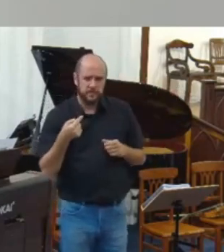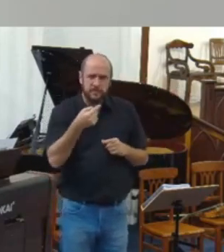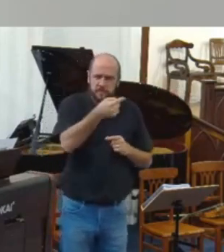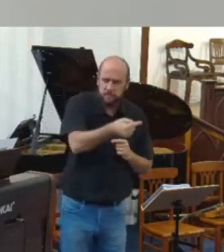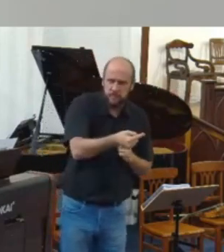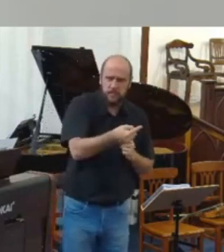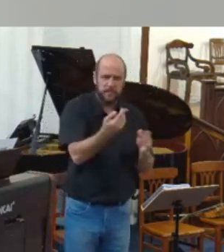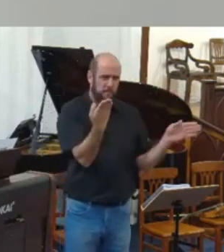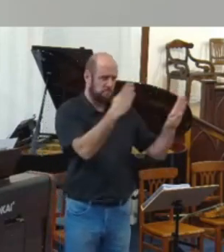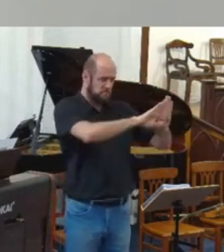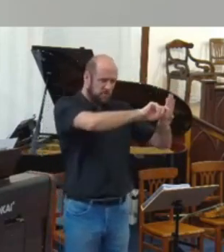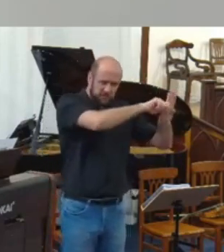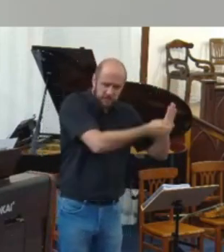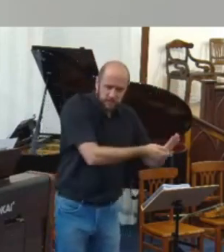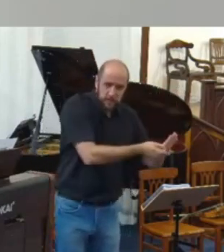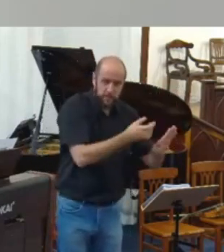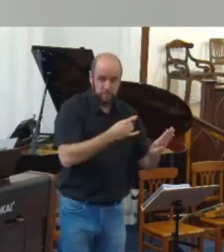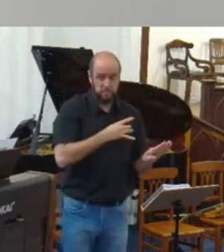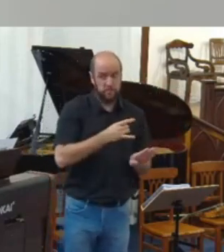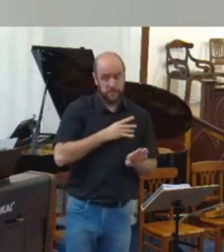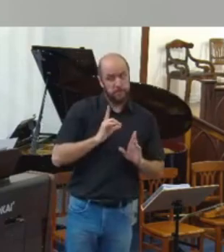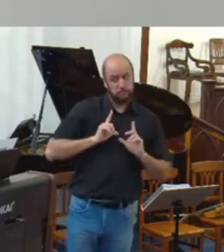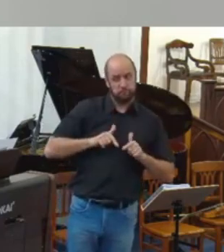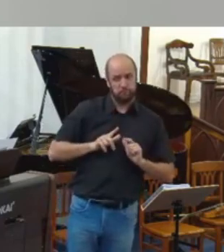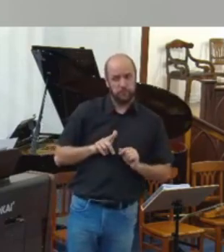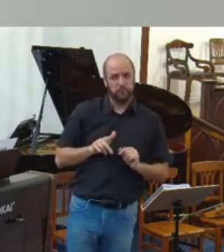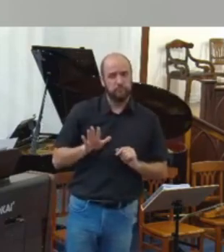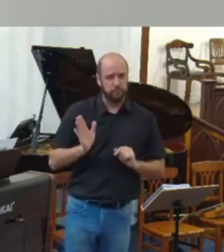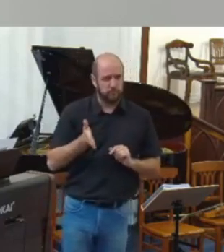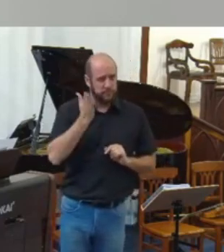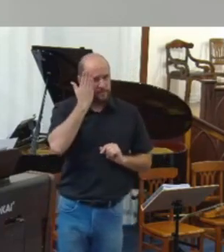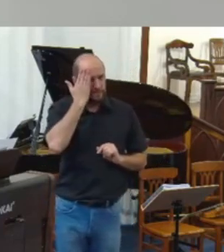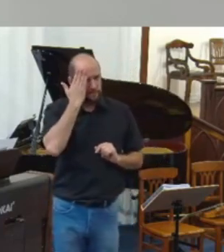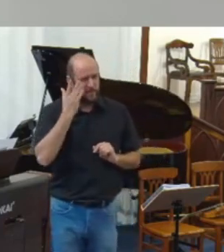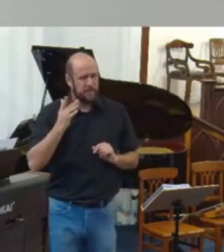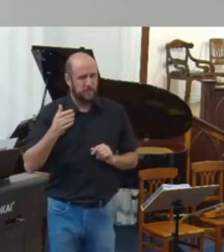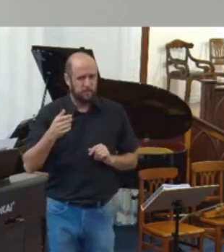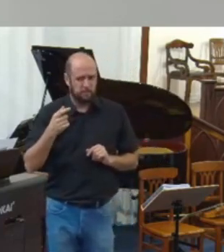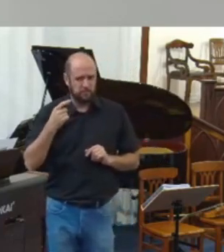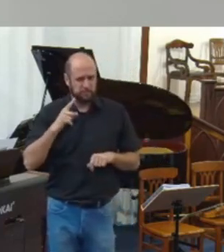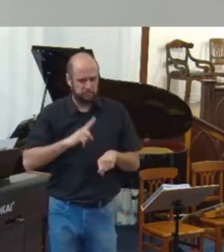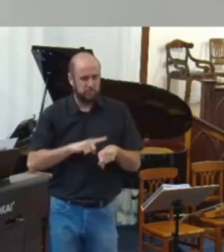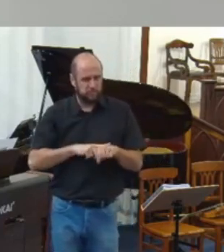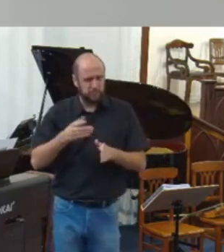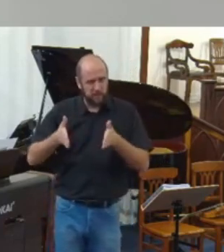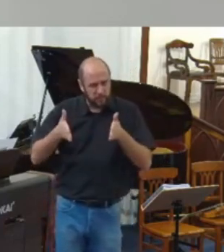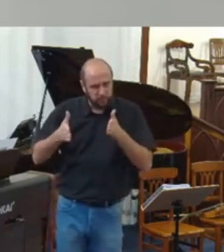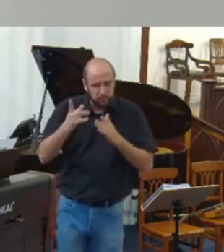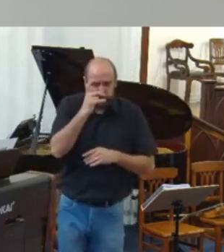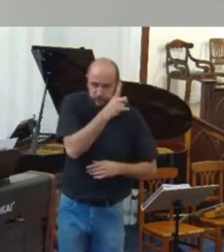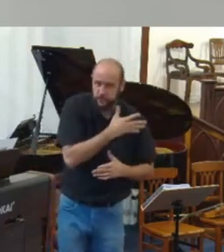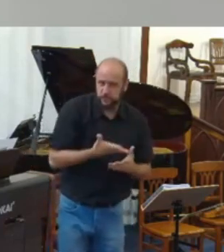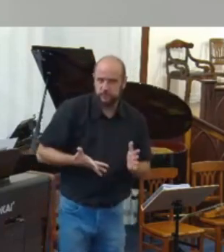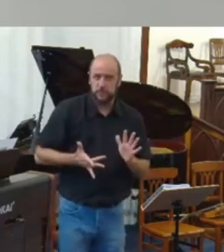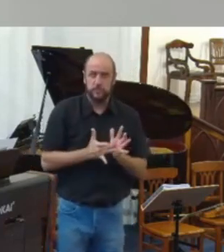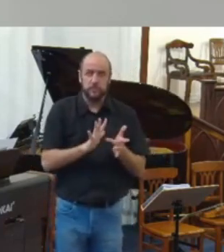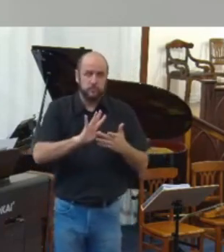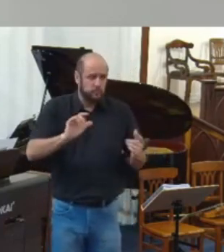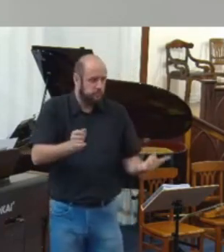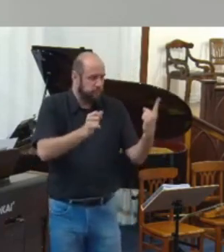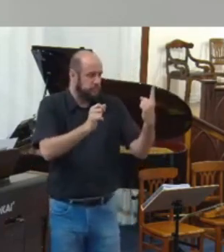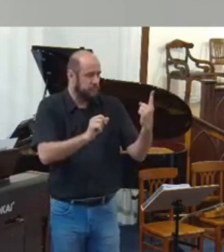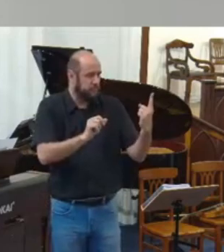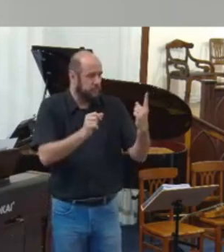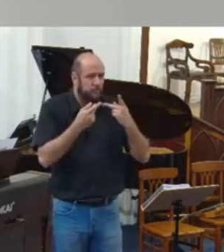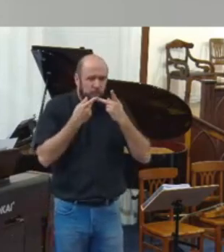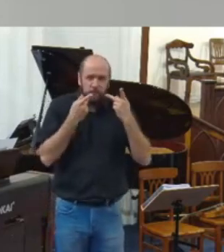estavam os discípulos, com medo dos judeus, porque você conhece a tensão desse momento, Jesus veio e se pôs no meio deles, dizendo,